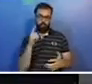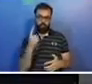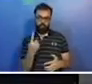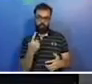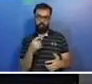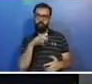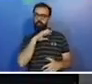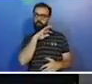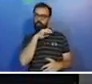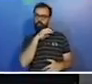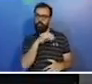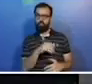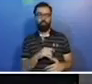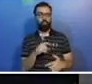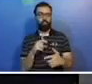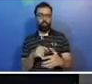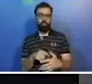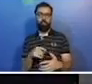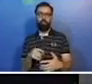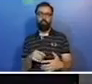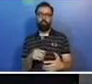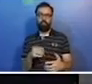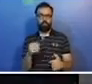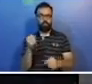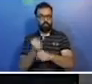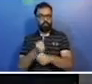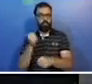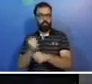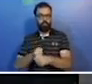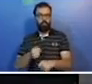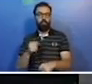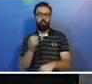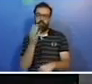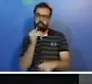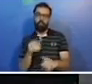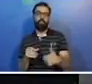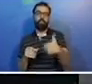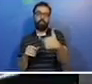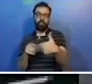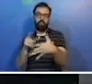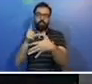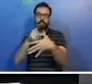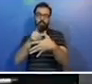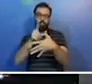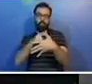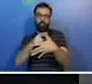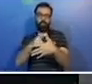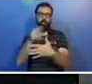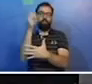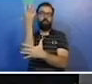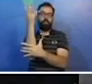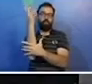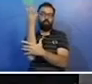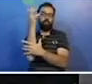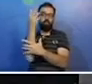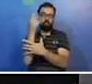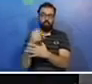vivo que não precisa se alimentar de outro são as plantas. E as plantas, nós falamos que elas